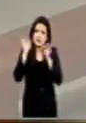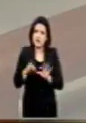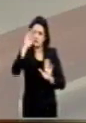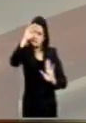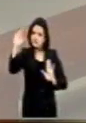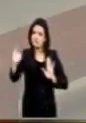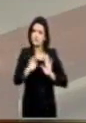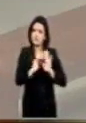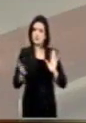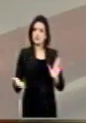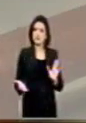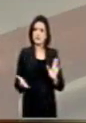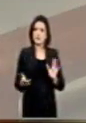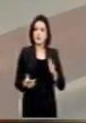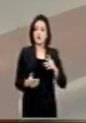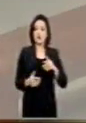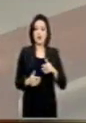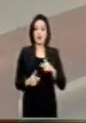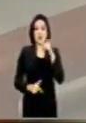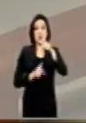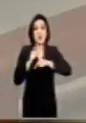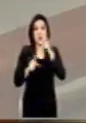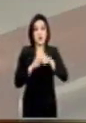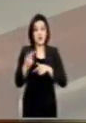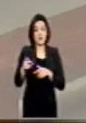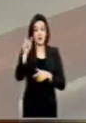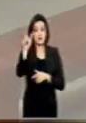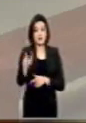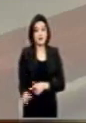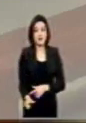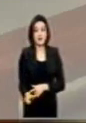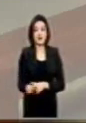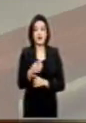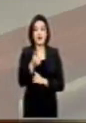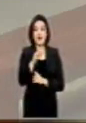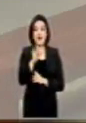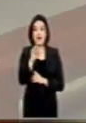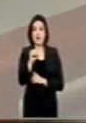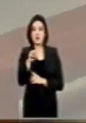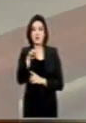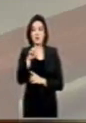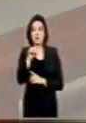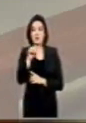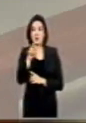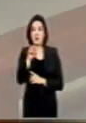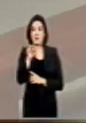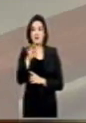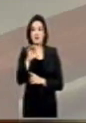base no que determina suas atribuições em ato normativo de primeiro grau.